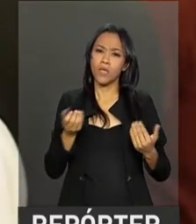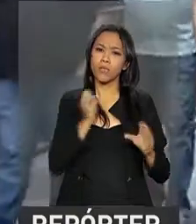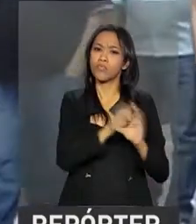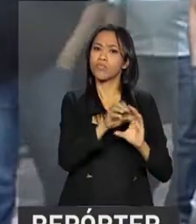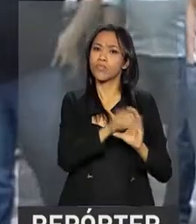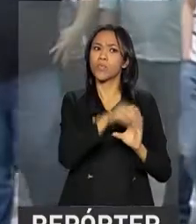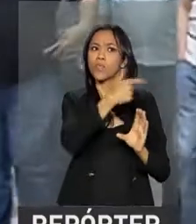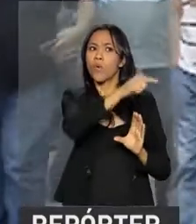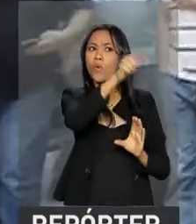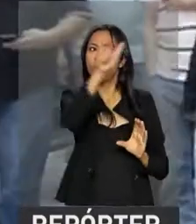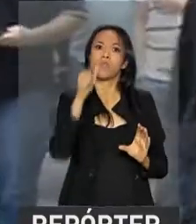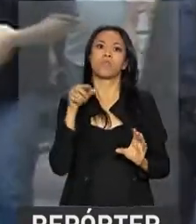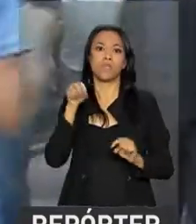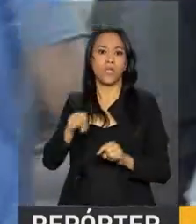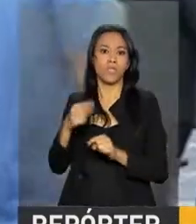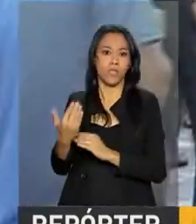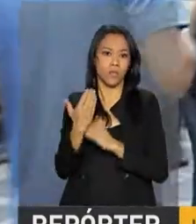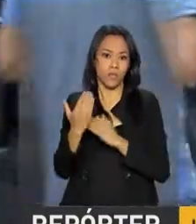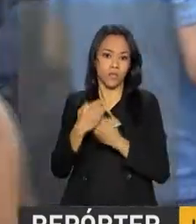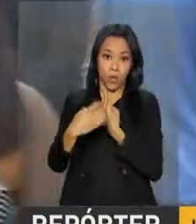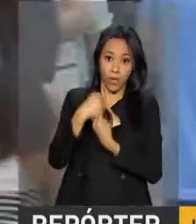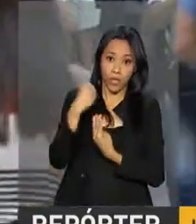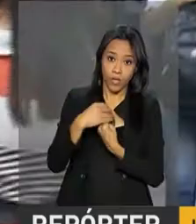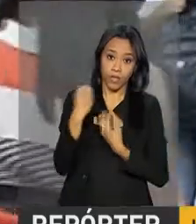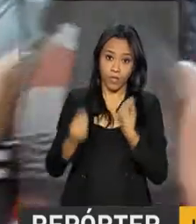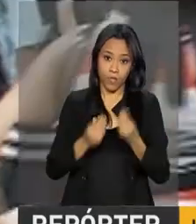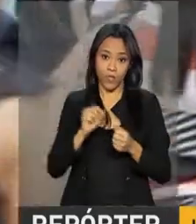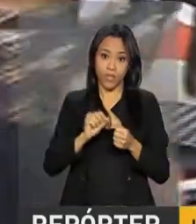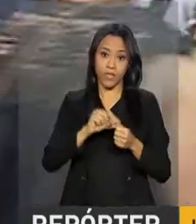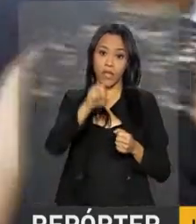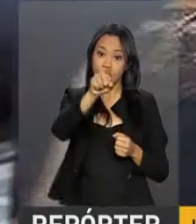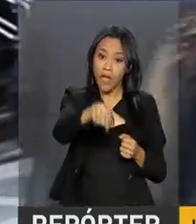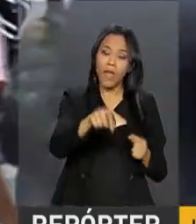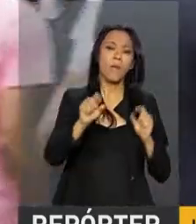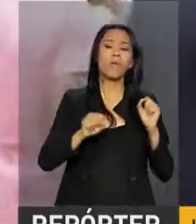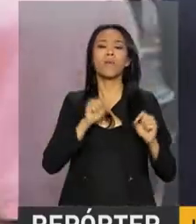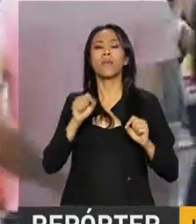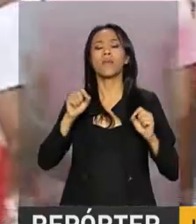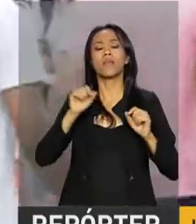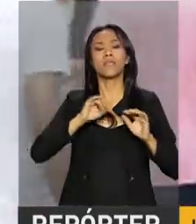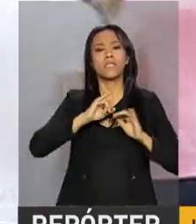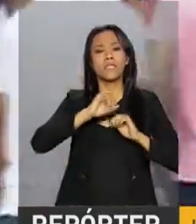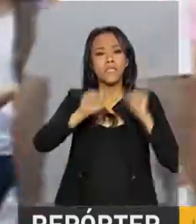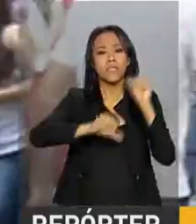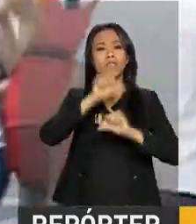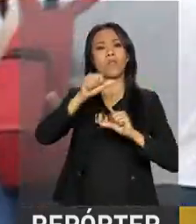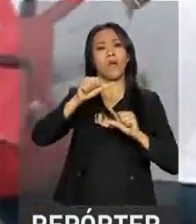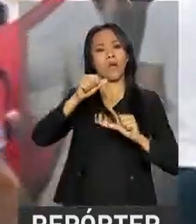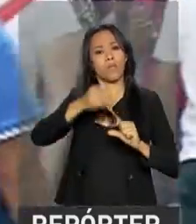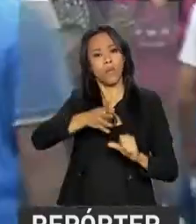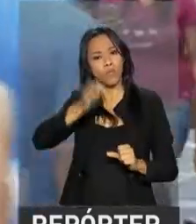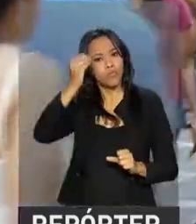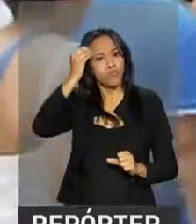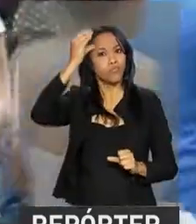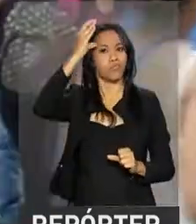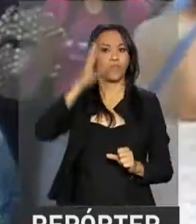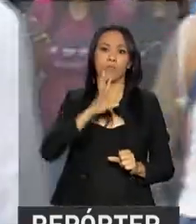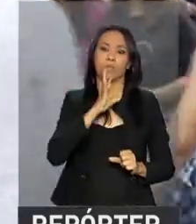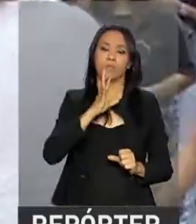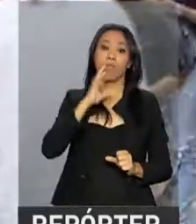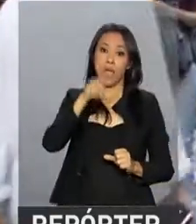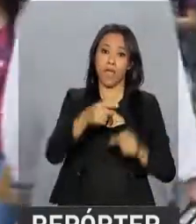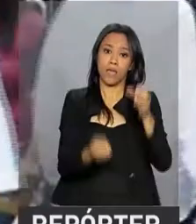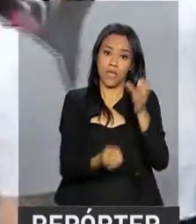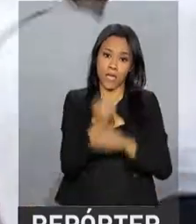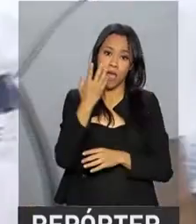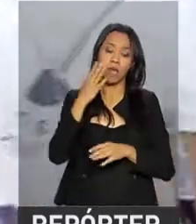no mercado. O simulador de investimentos no Tesouro Direto faz parte da campanha Transformação pelo Conhecimento, criada pelo Tesouro Nacional,